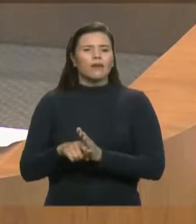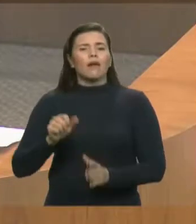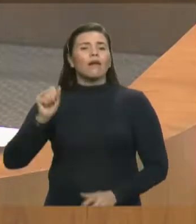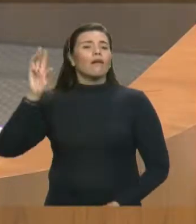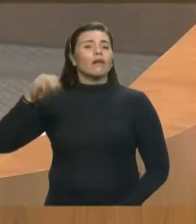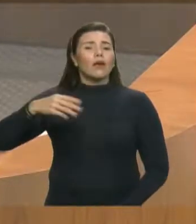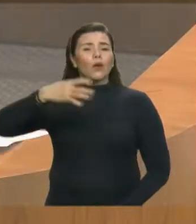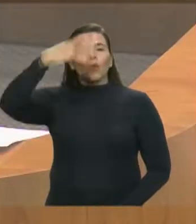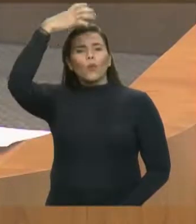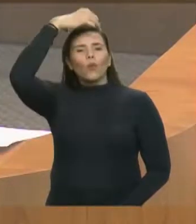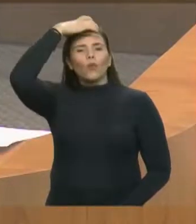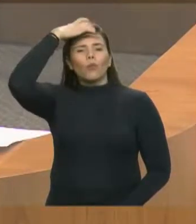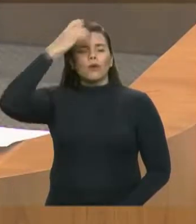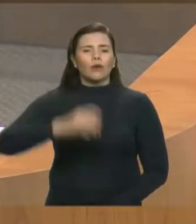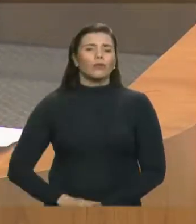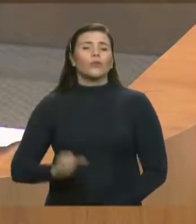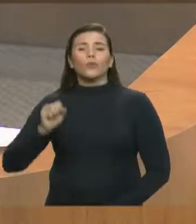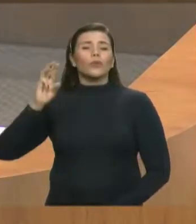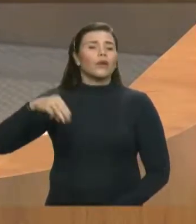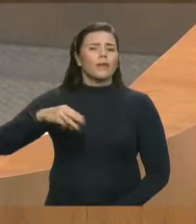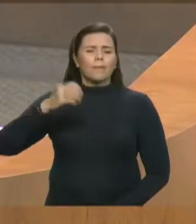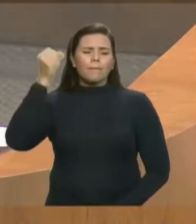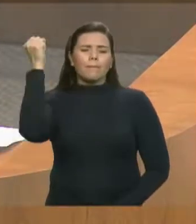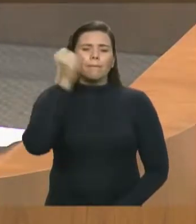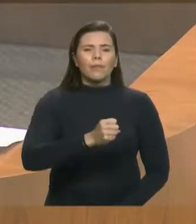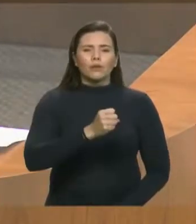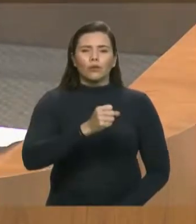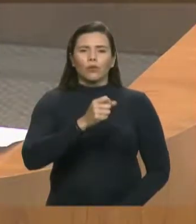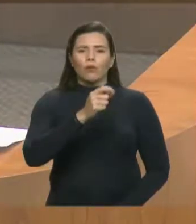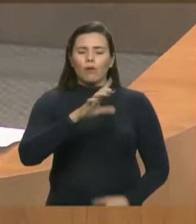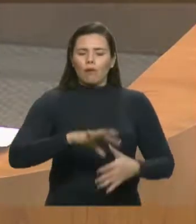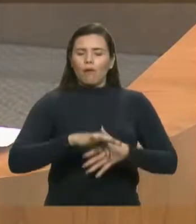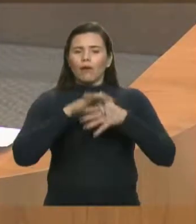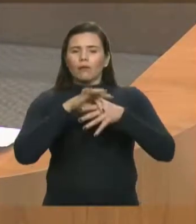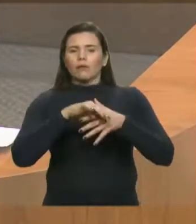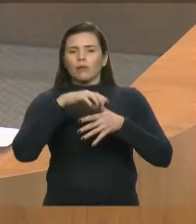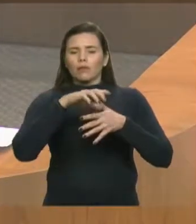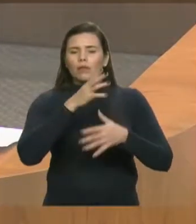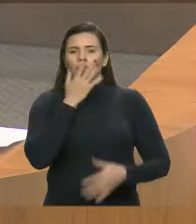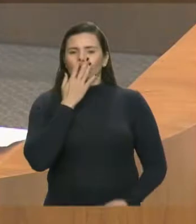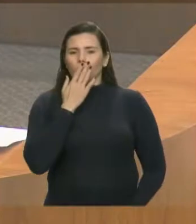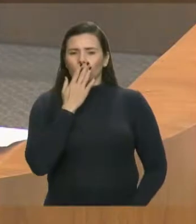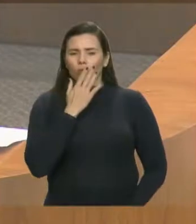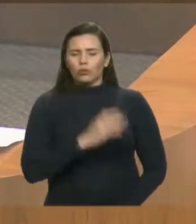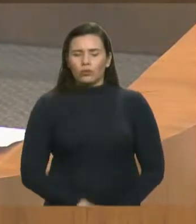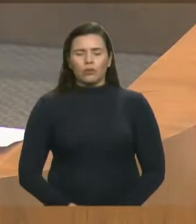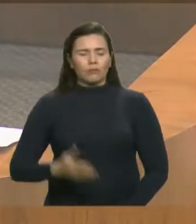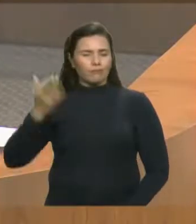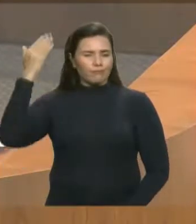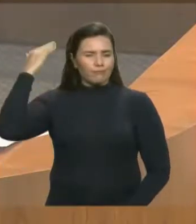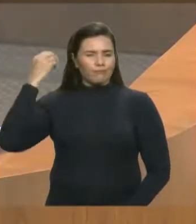pelo assassinato dessa última liderança indígena ocorrido na sexta-feira.